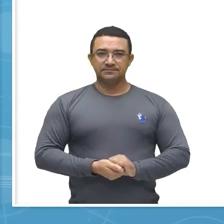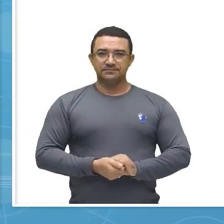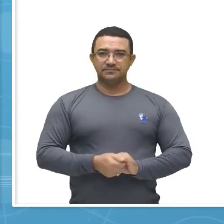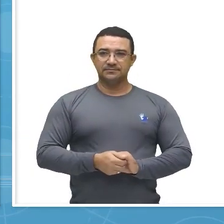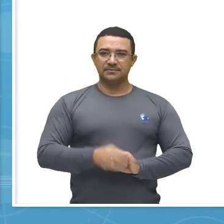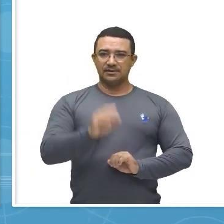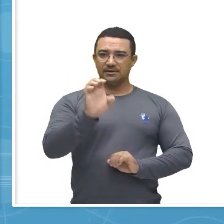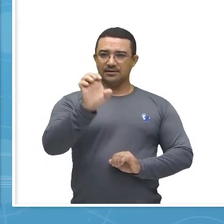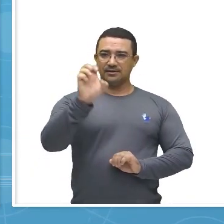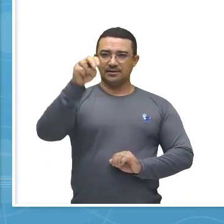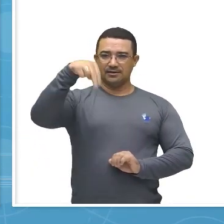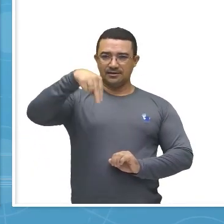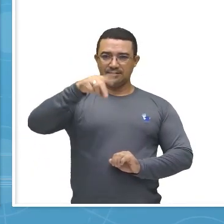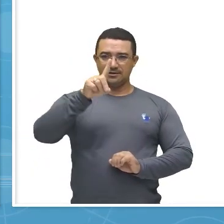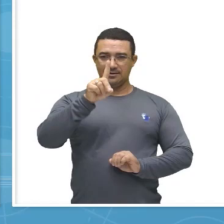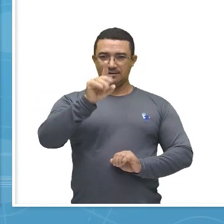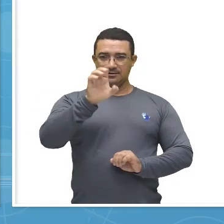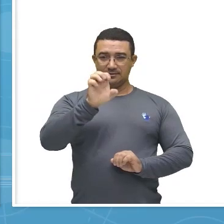Edreu,